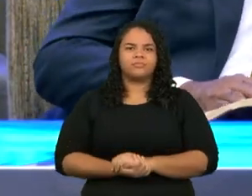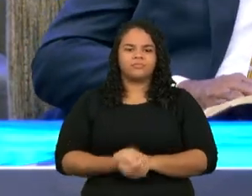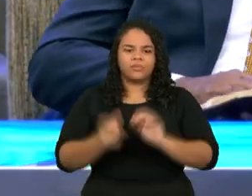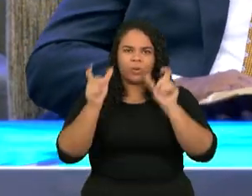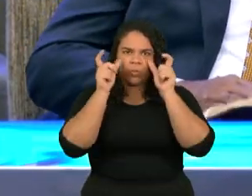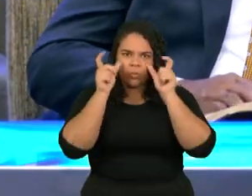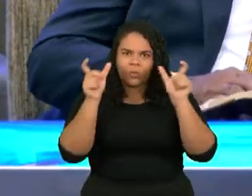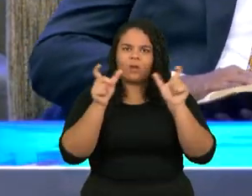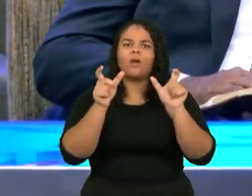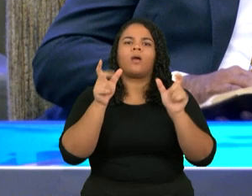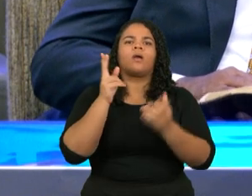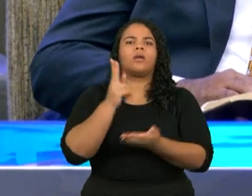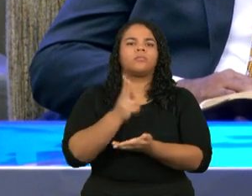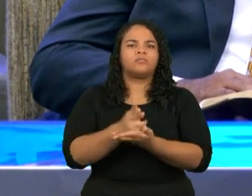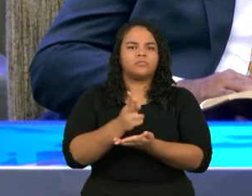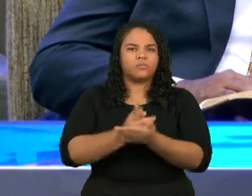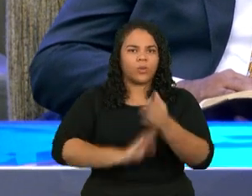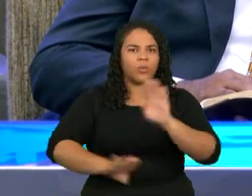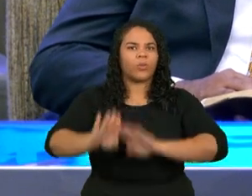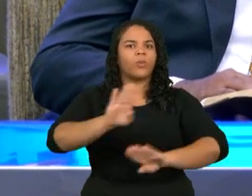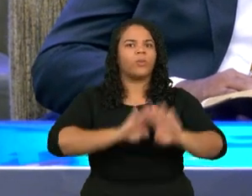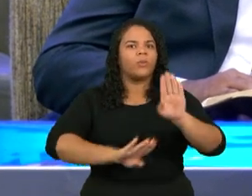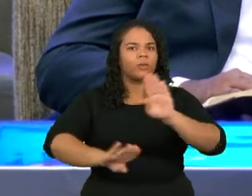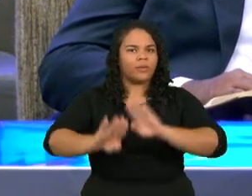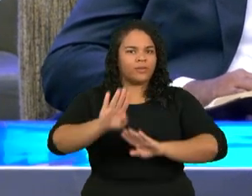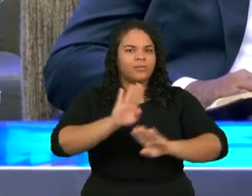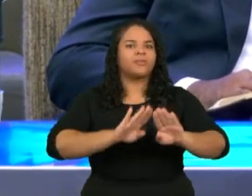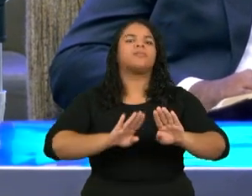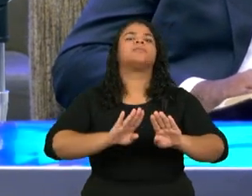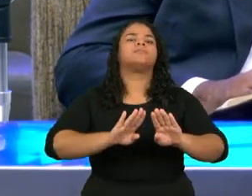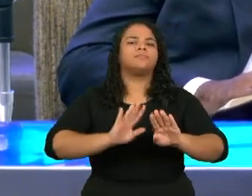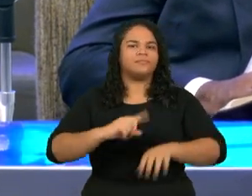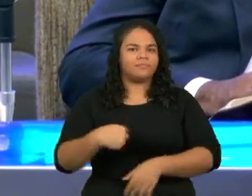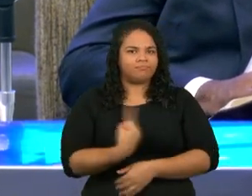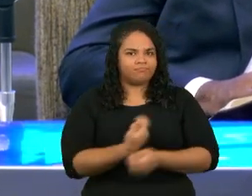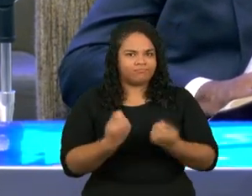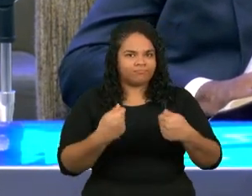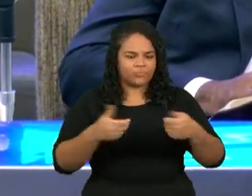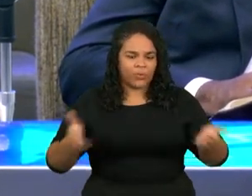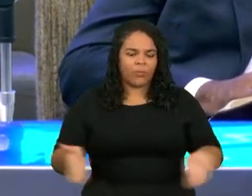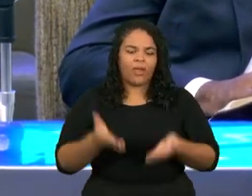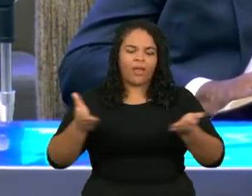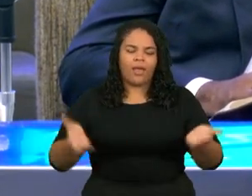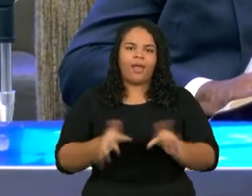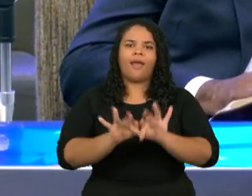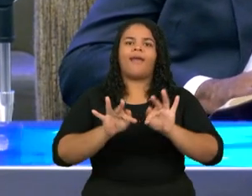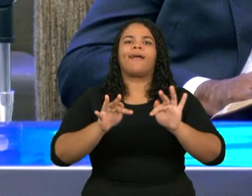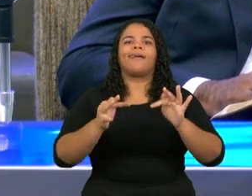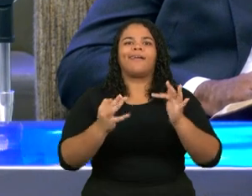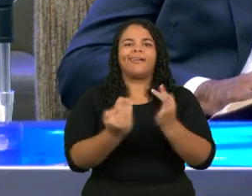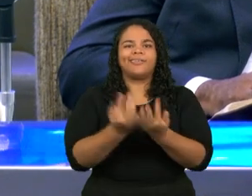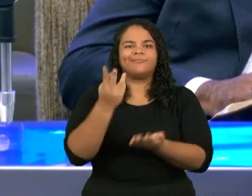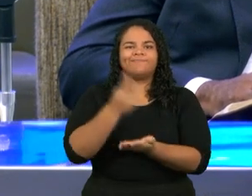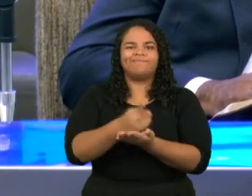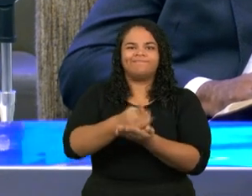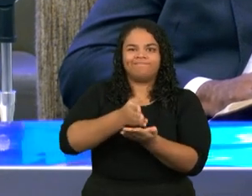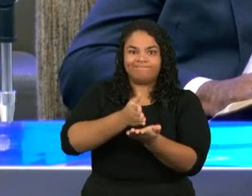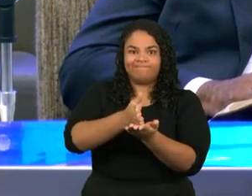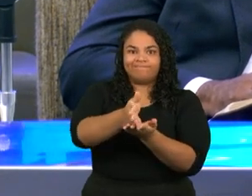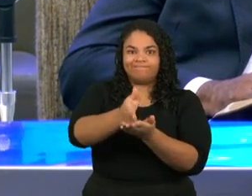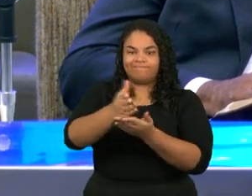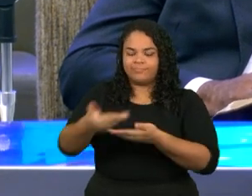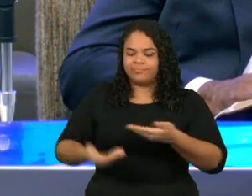vigiar para que o nosso lar não seja como diz como está